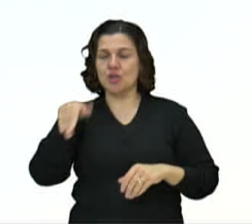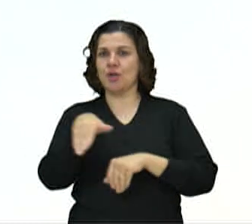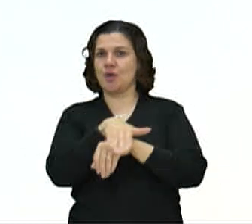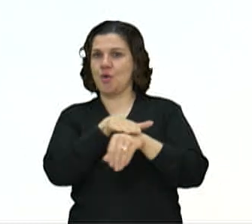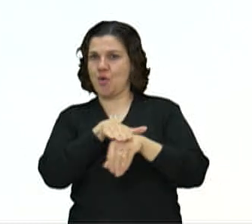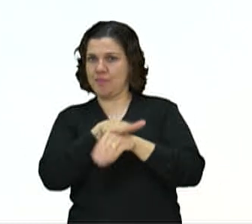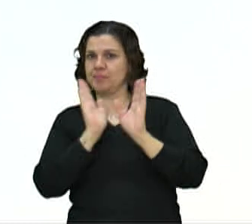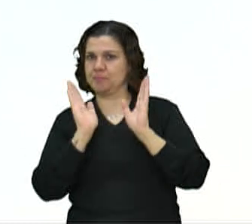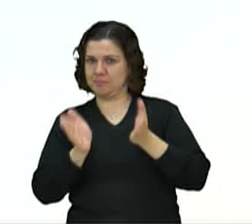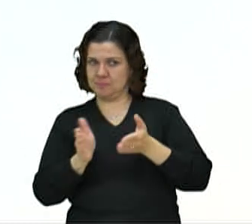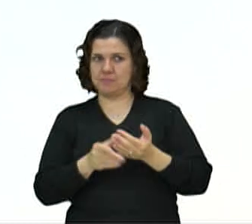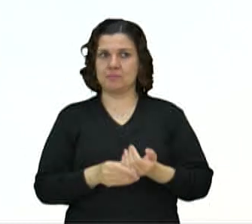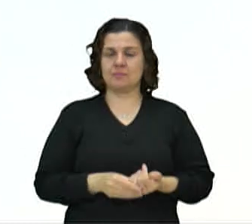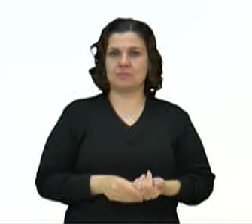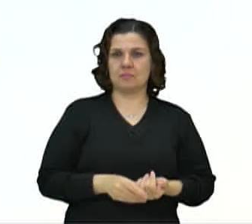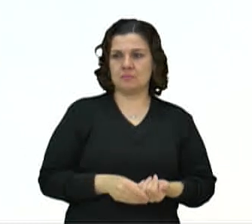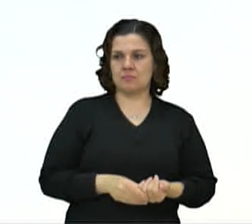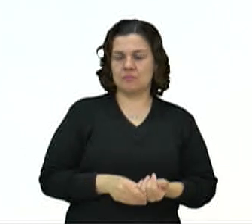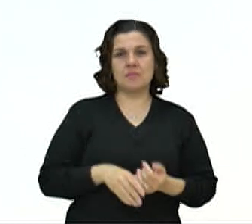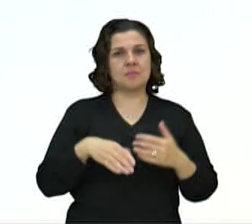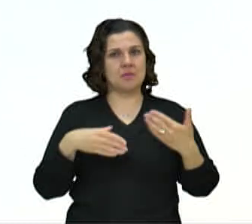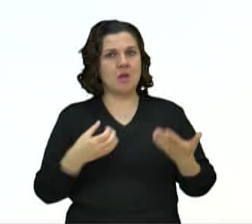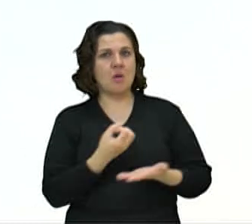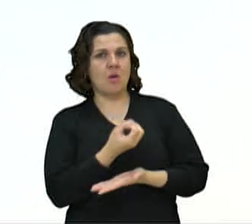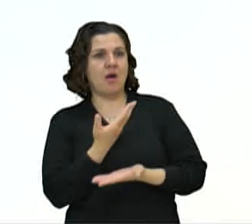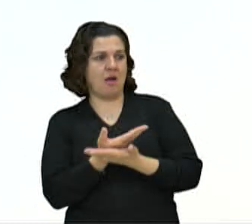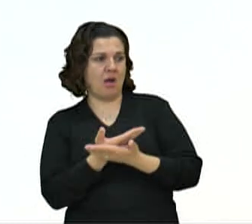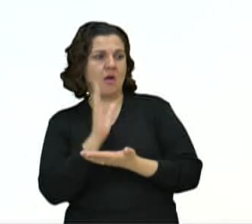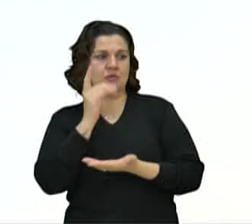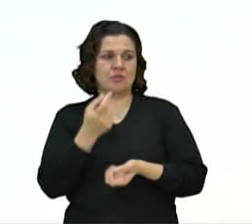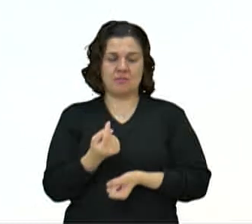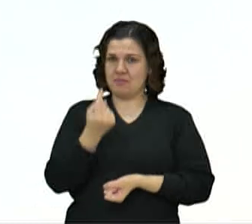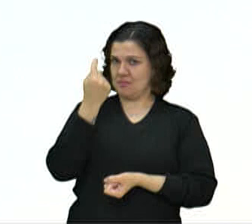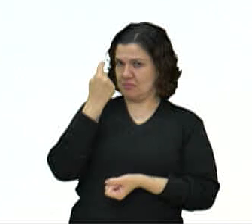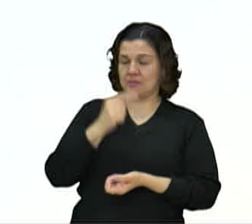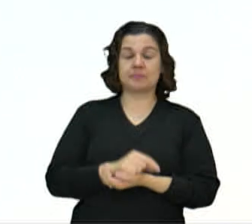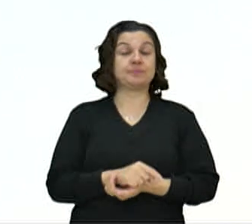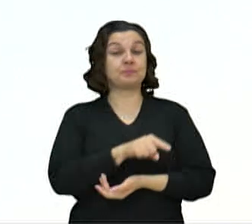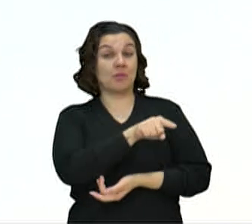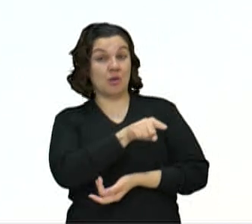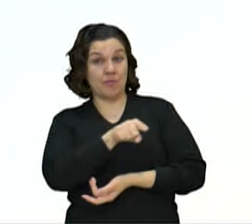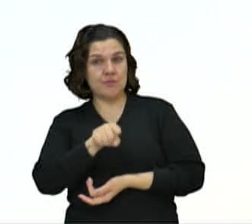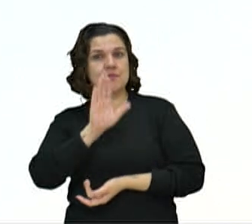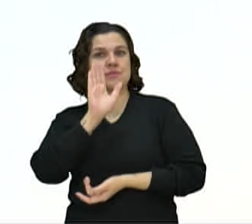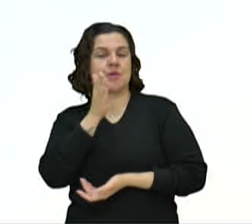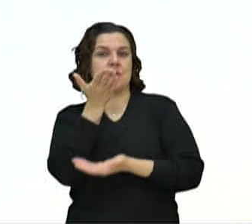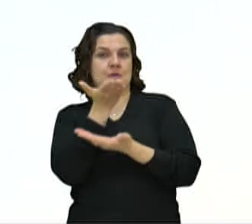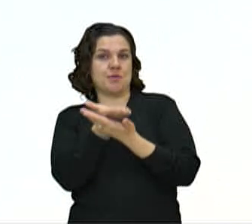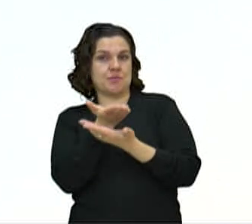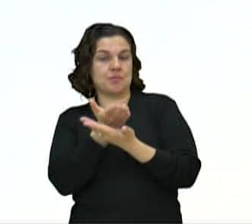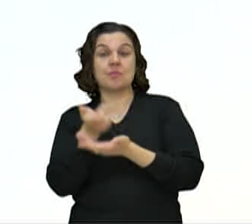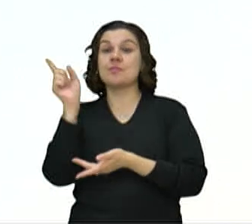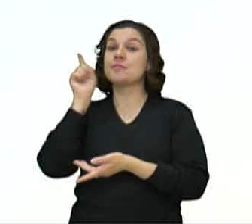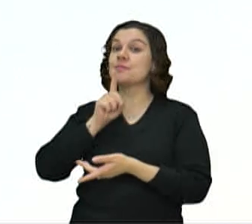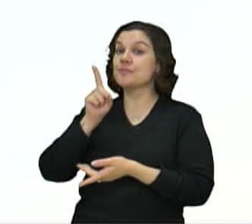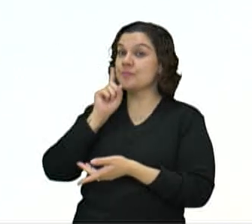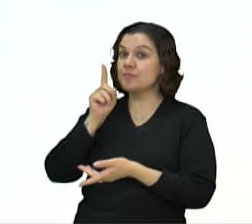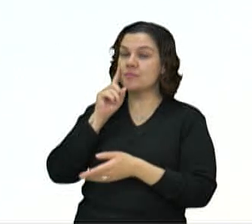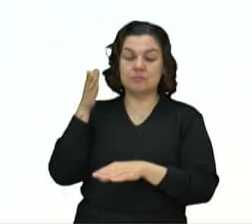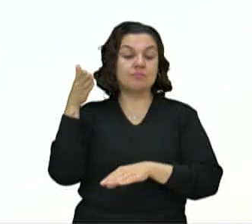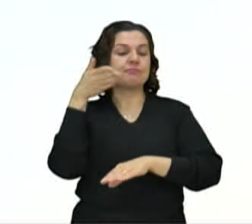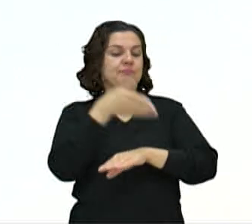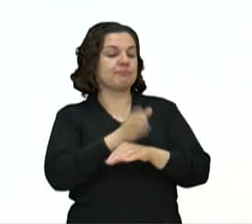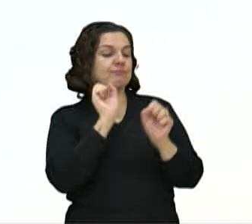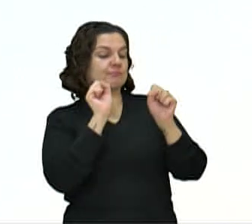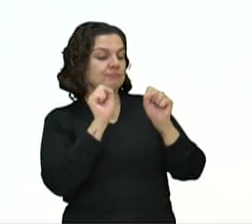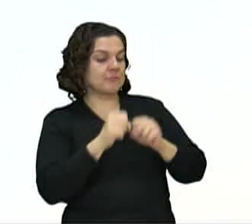conversamos sobre isso em algumas aulas atrás. Ainda, você já estudou que os Estados Unidos entrou sim